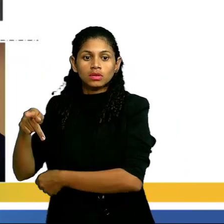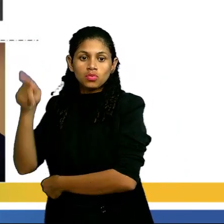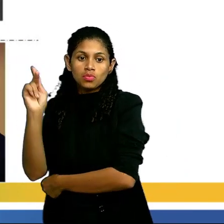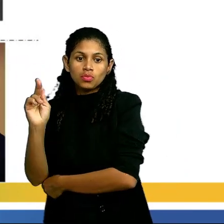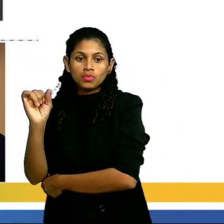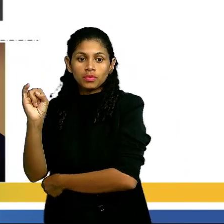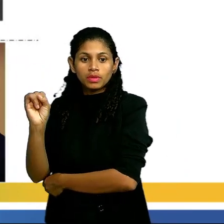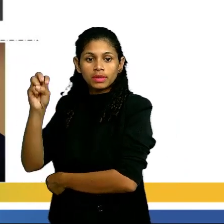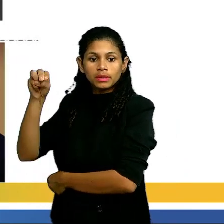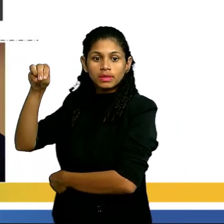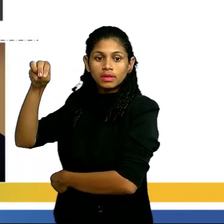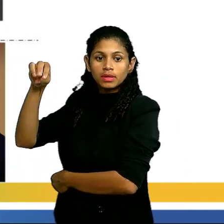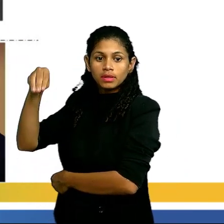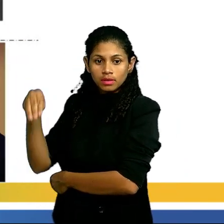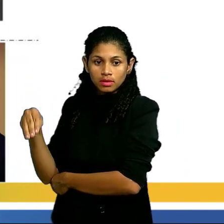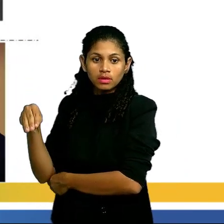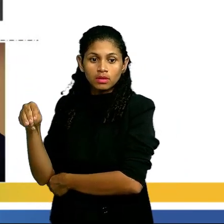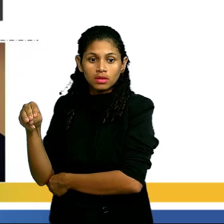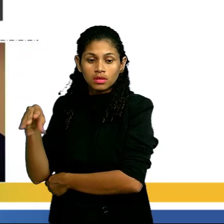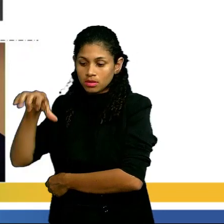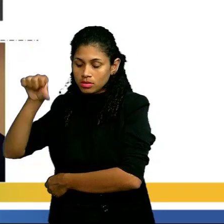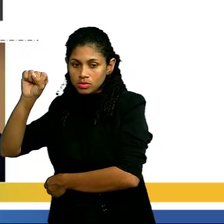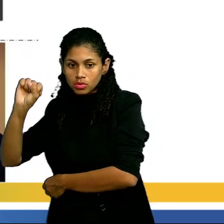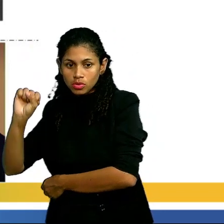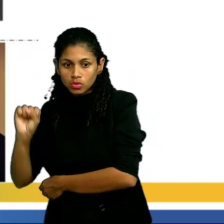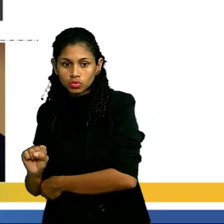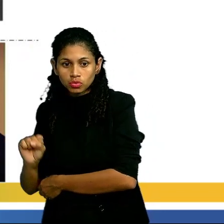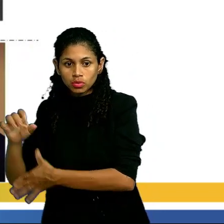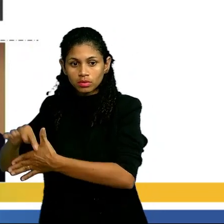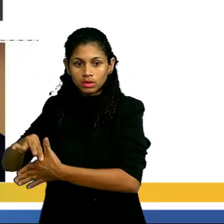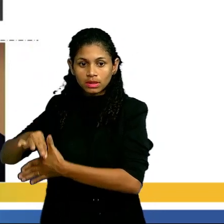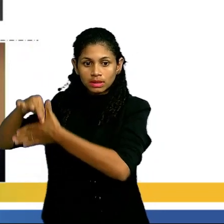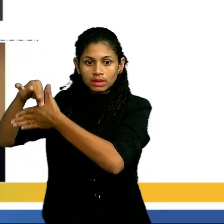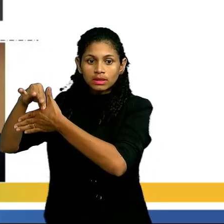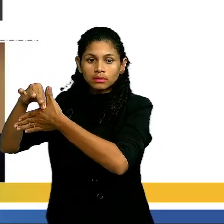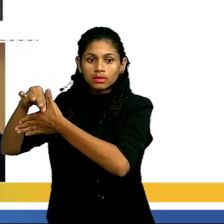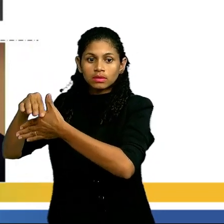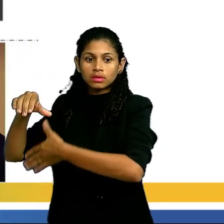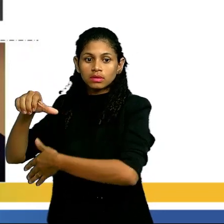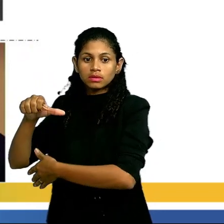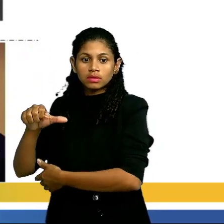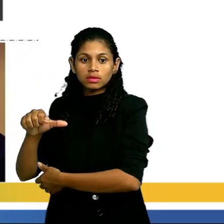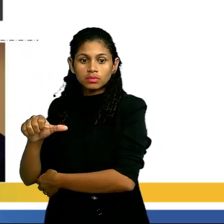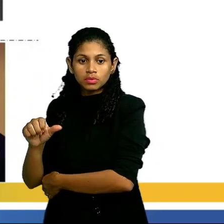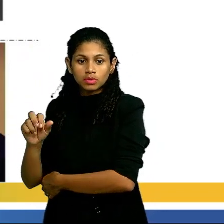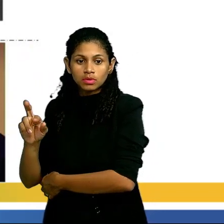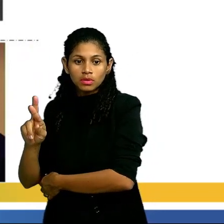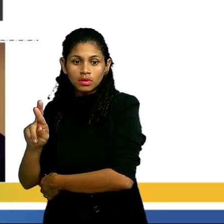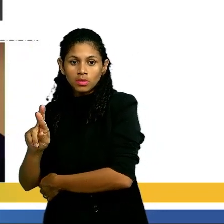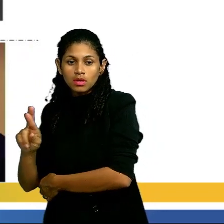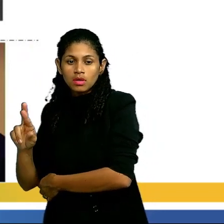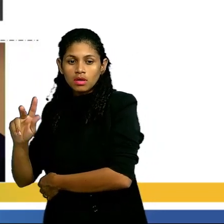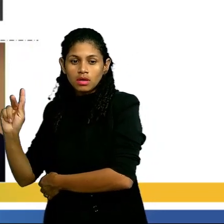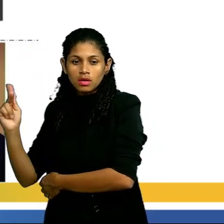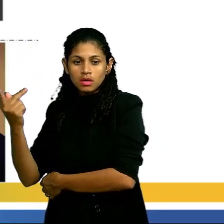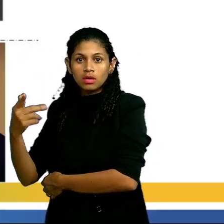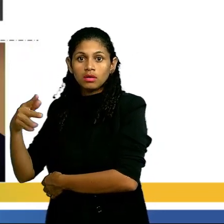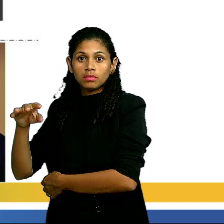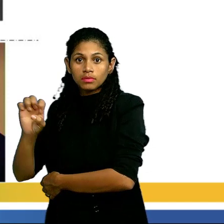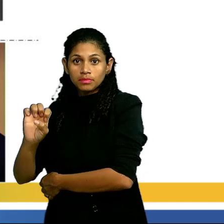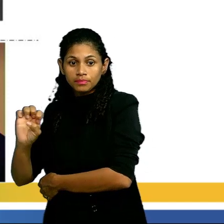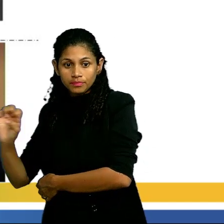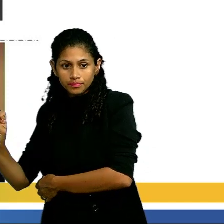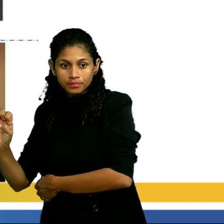uma república influenciada, capitalista, né, com um governo apoiado, colaboracionista e apoiado